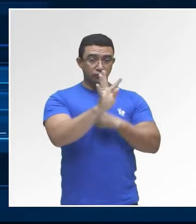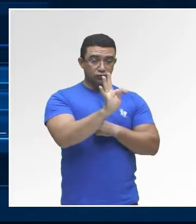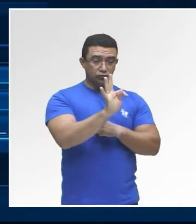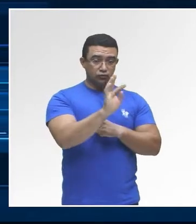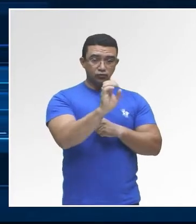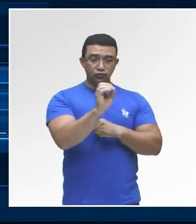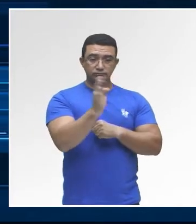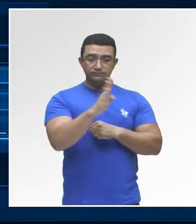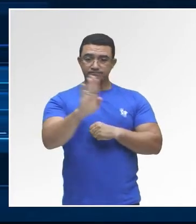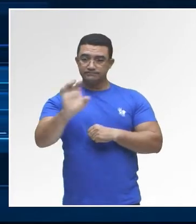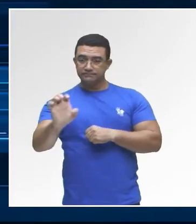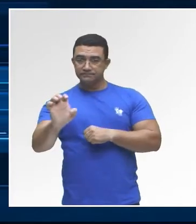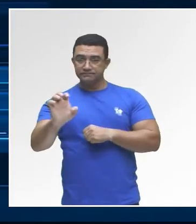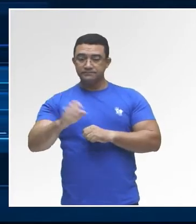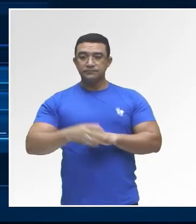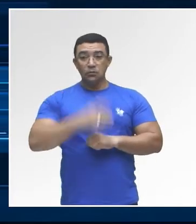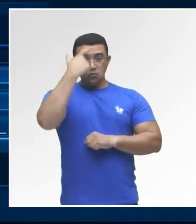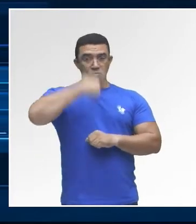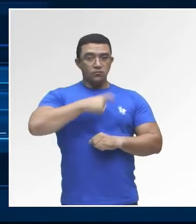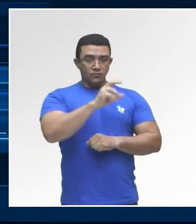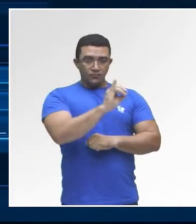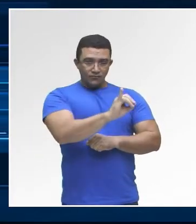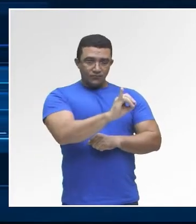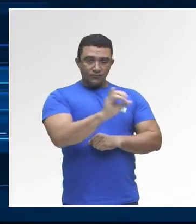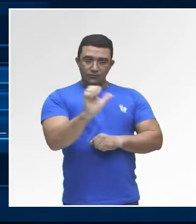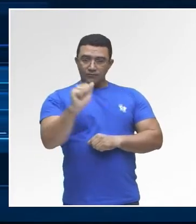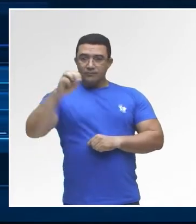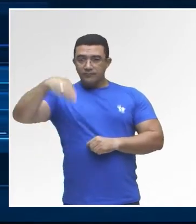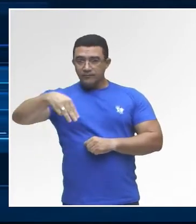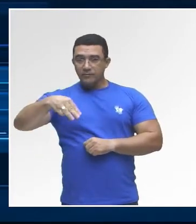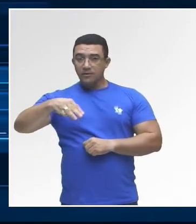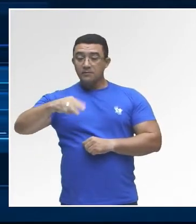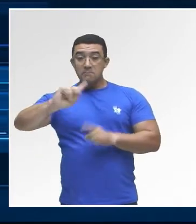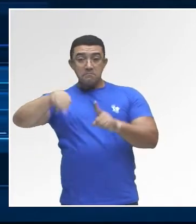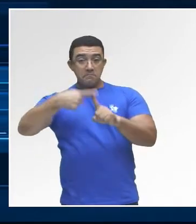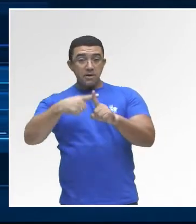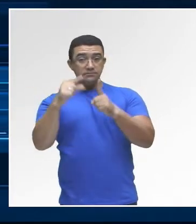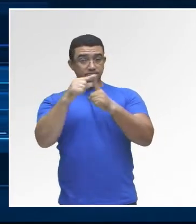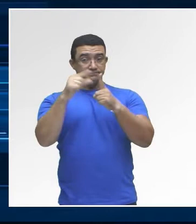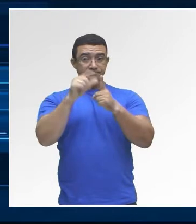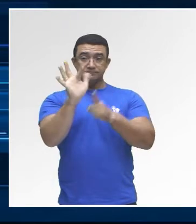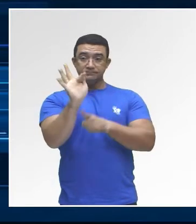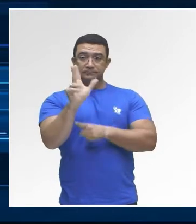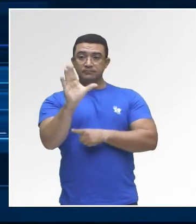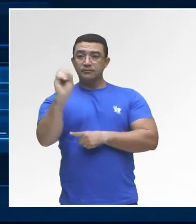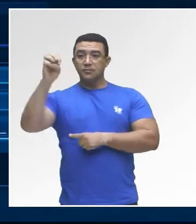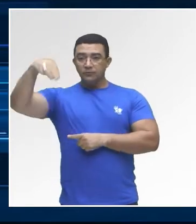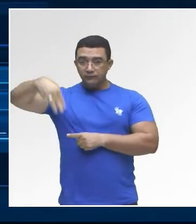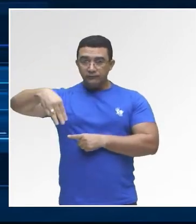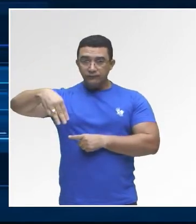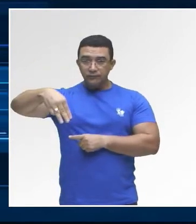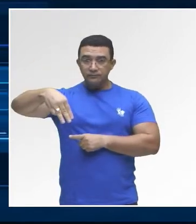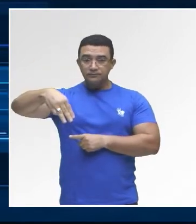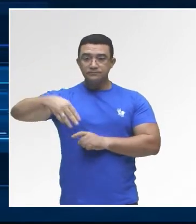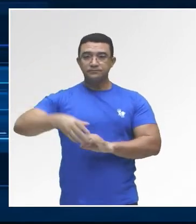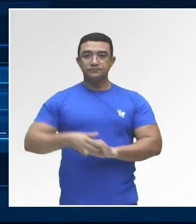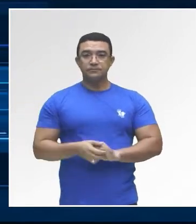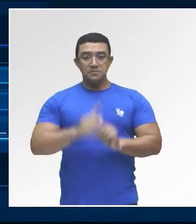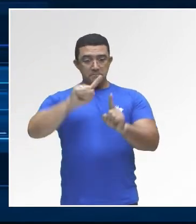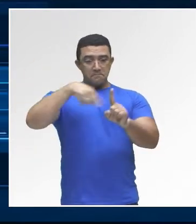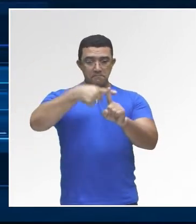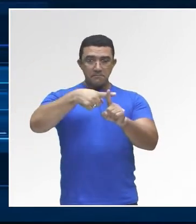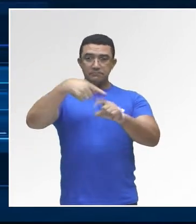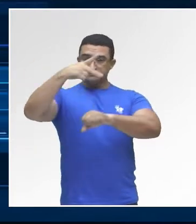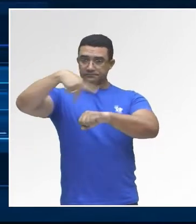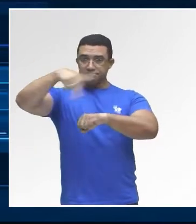né? I am, eu sou. A palavra from, certo? De, do, da, né? Da origem, essa